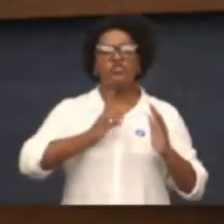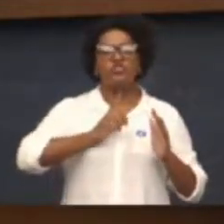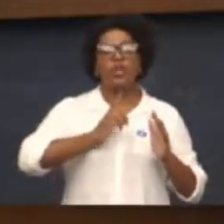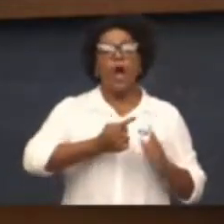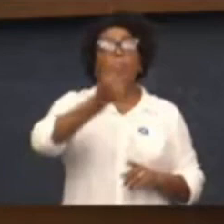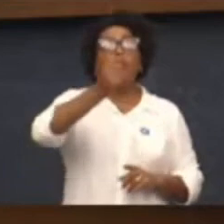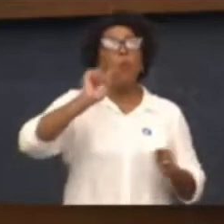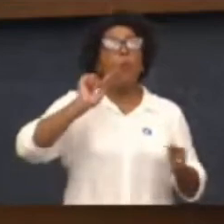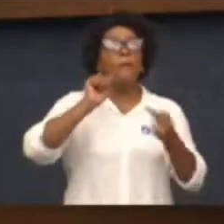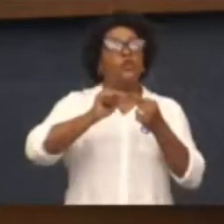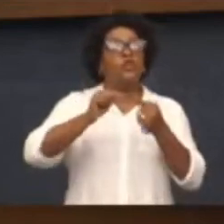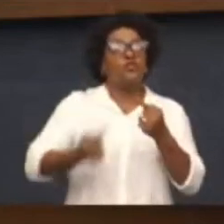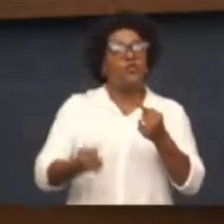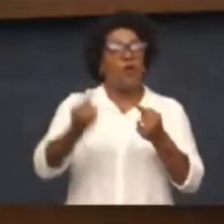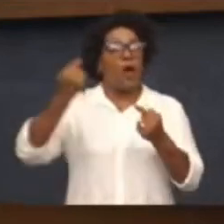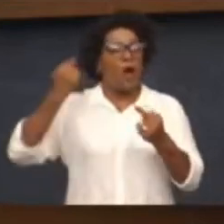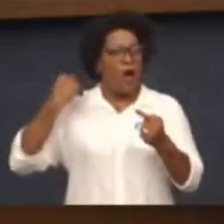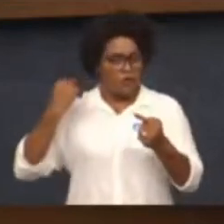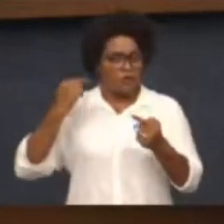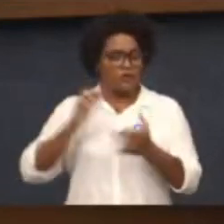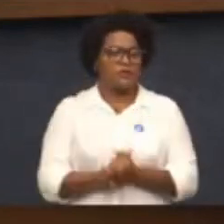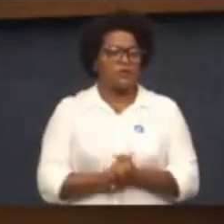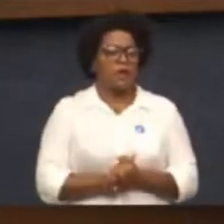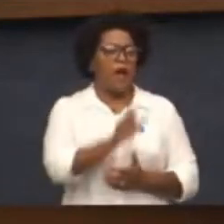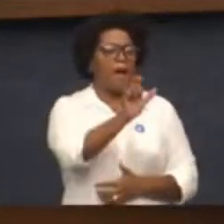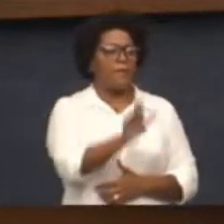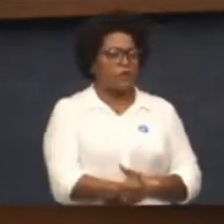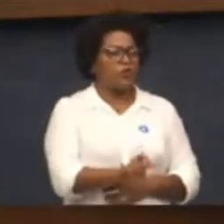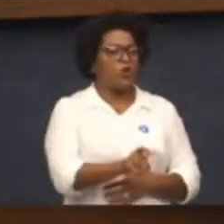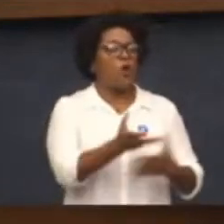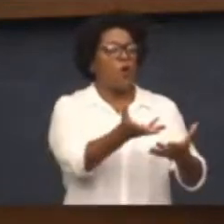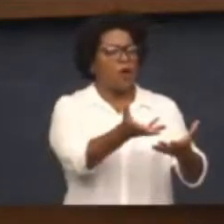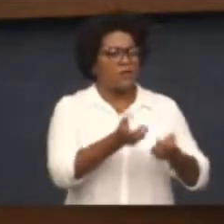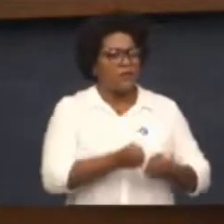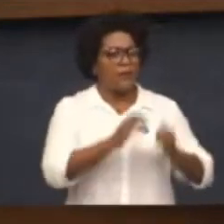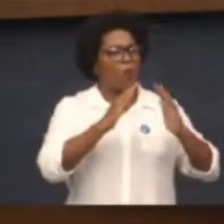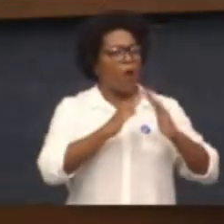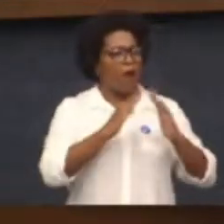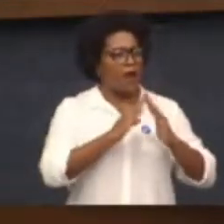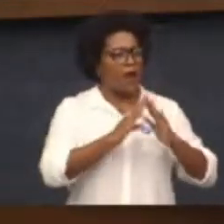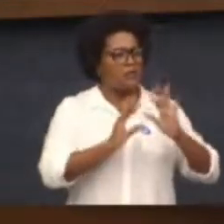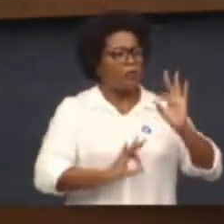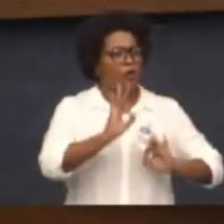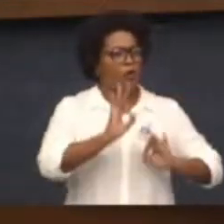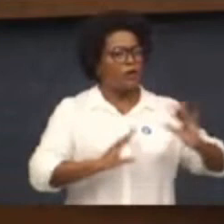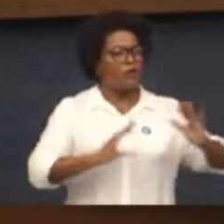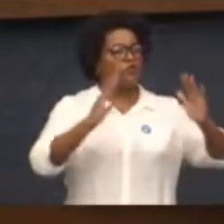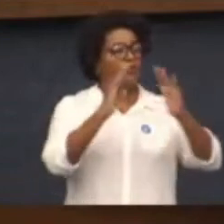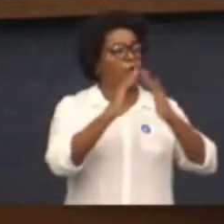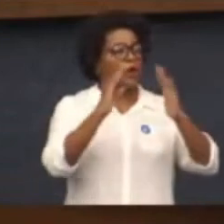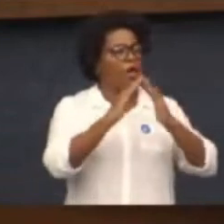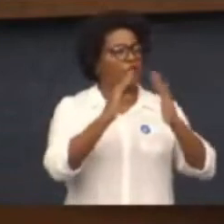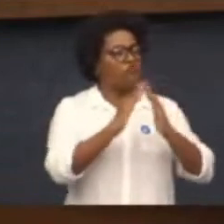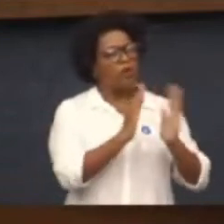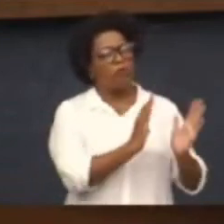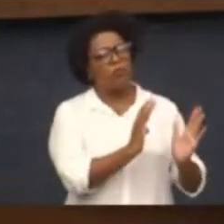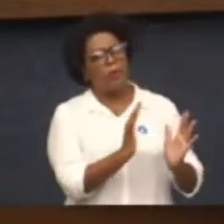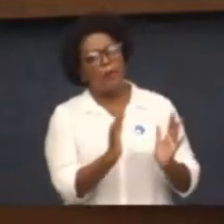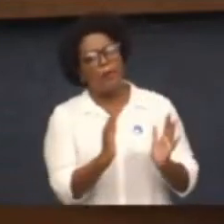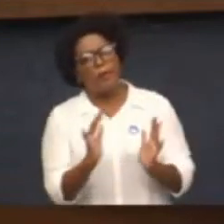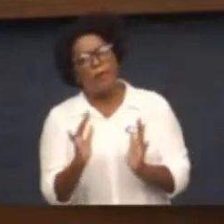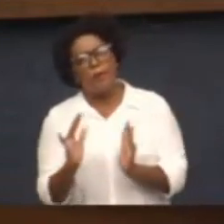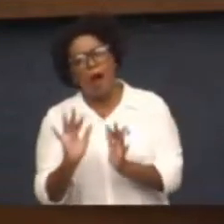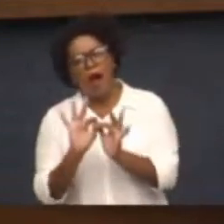A pessoa recebeu a casinha dela dentro de um programa de habitação e aí passa-se o tempo, essa família